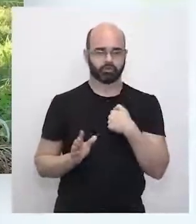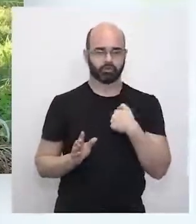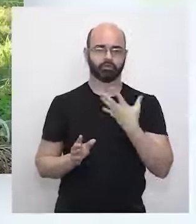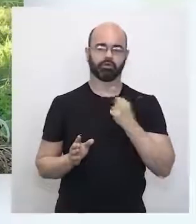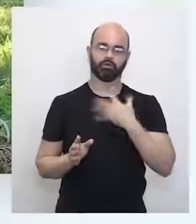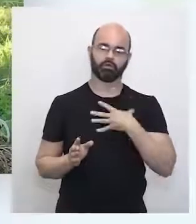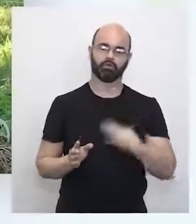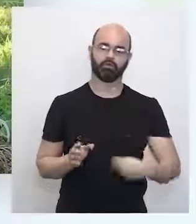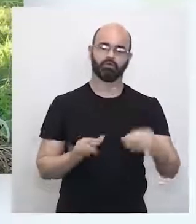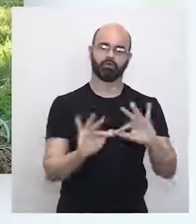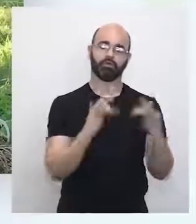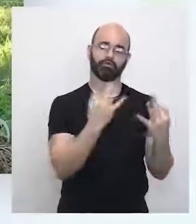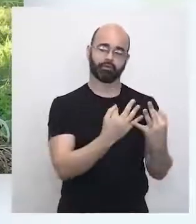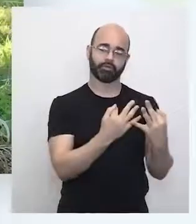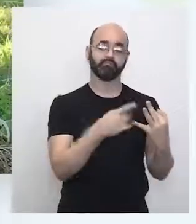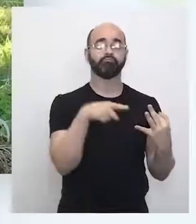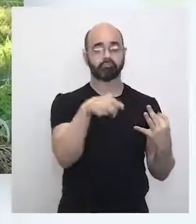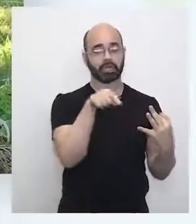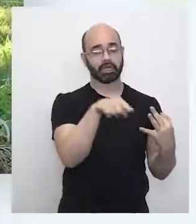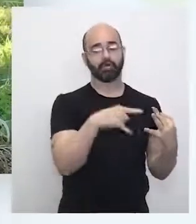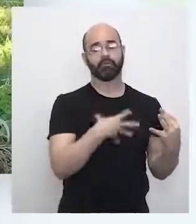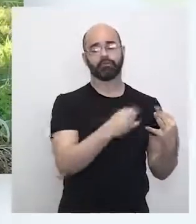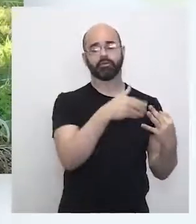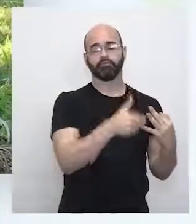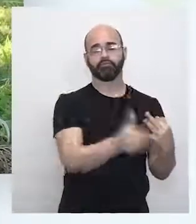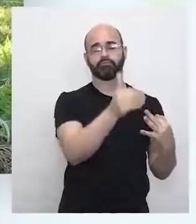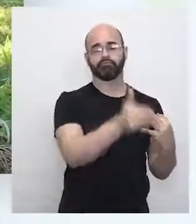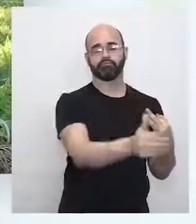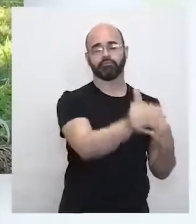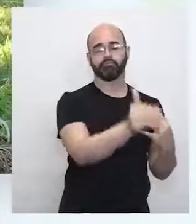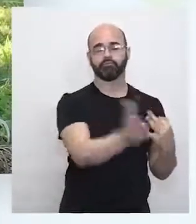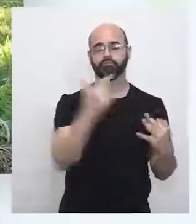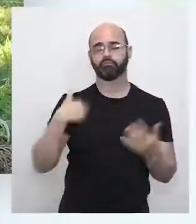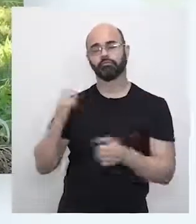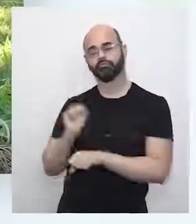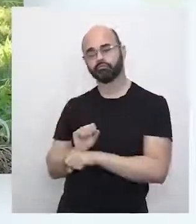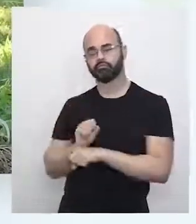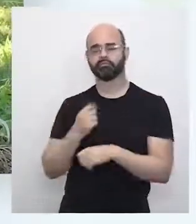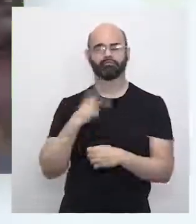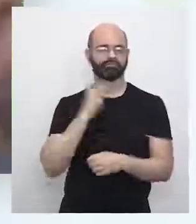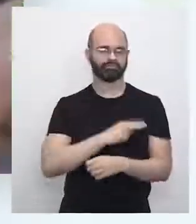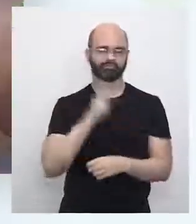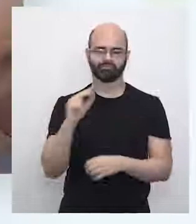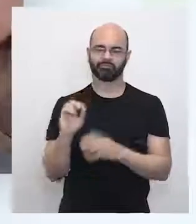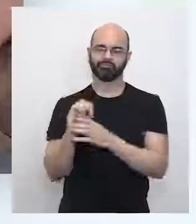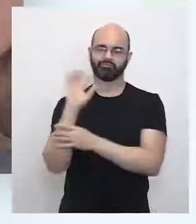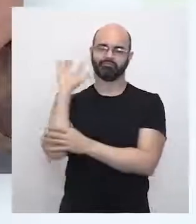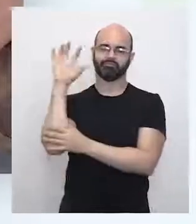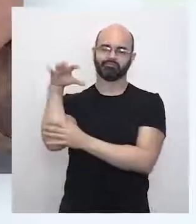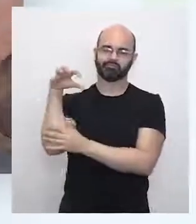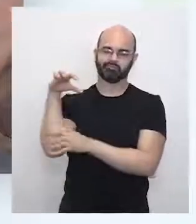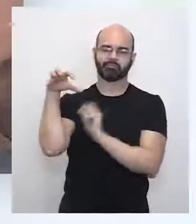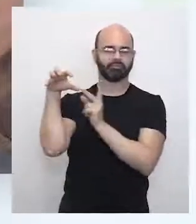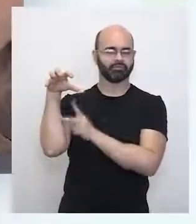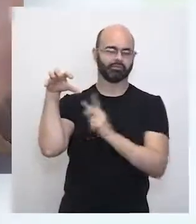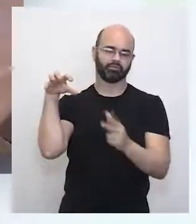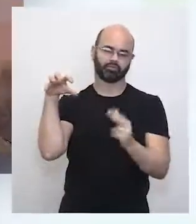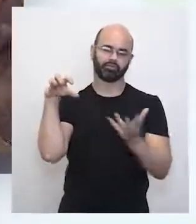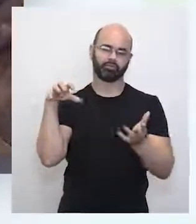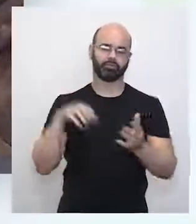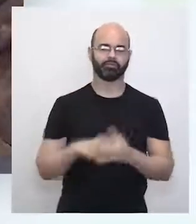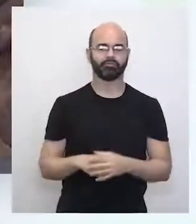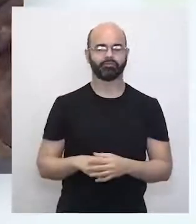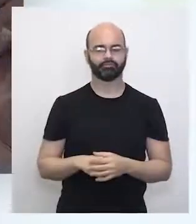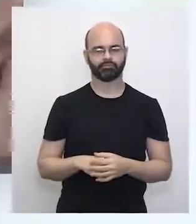minha família, daqui a pouco são meus filhos que vão produzir. Então a palmeira é da mesma forma como um ser humano. Quem escuta meu